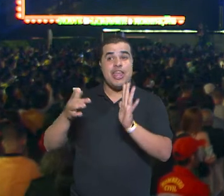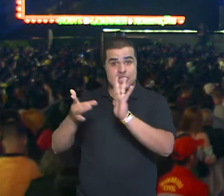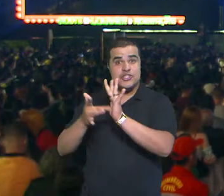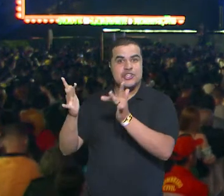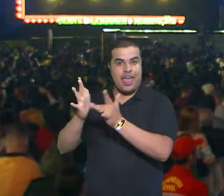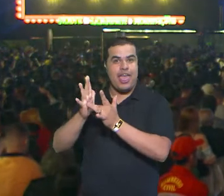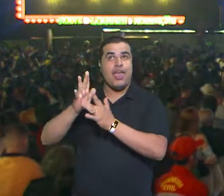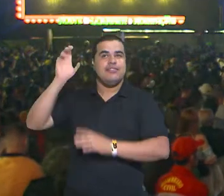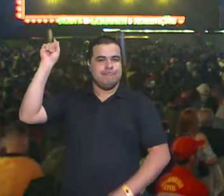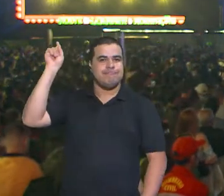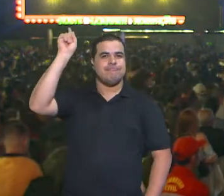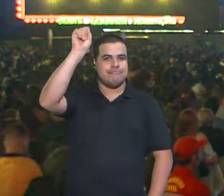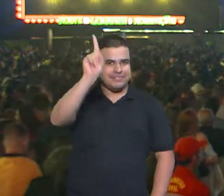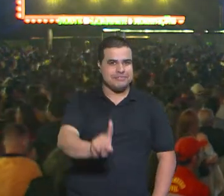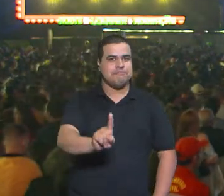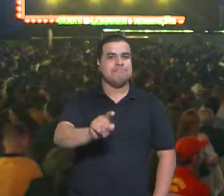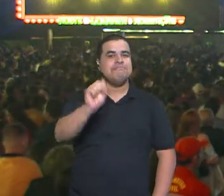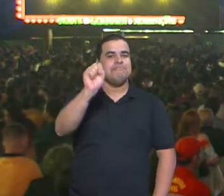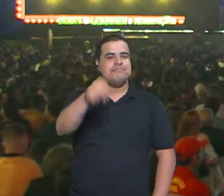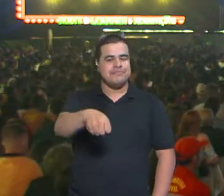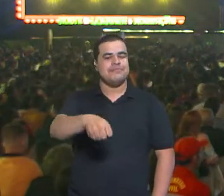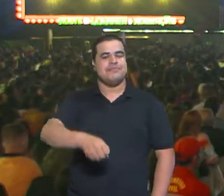Jesus está aqui